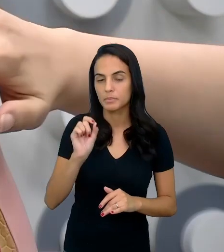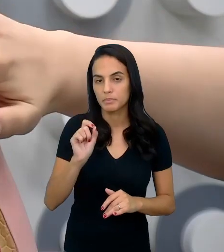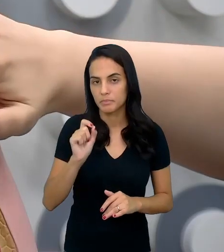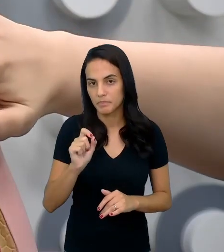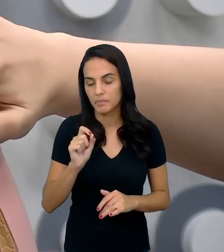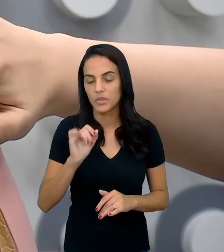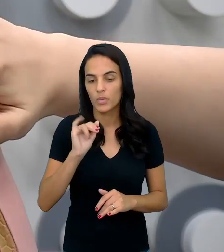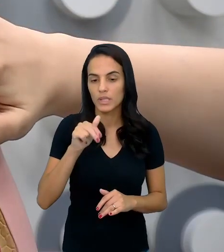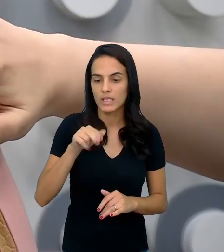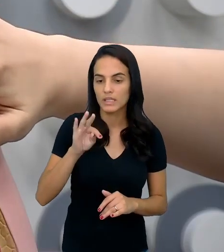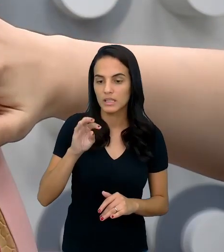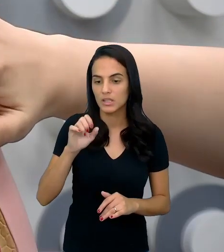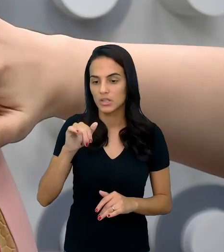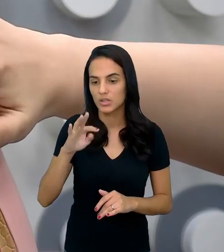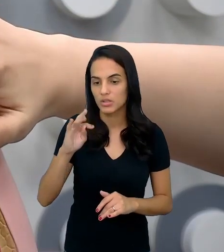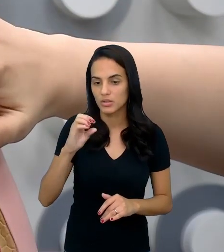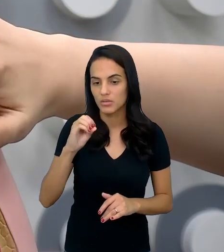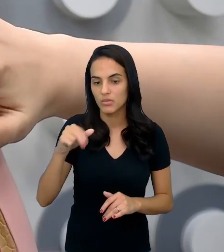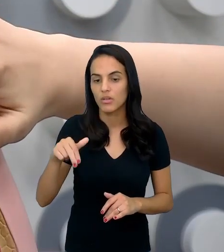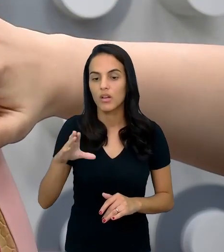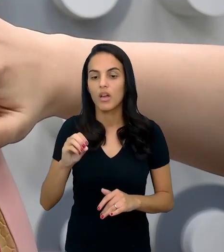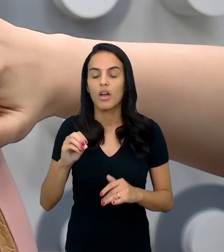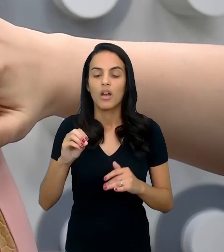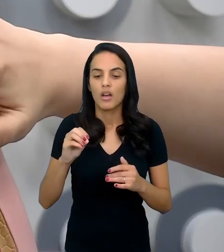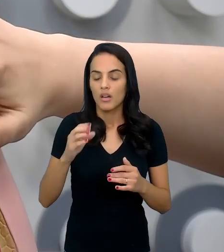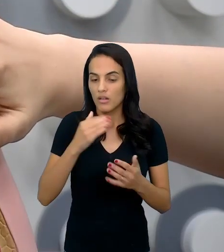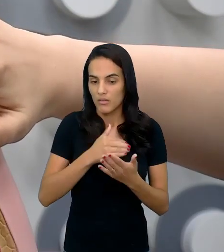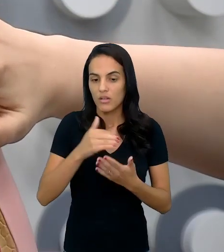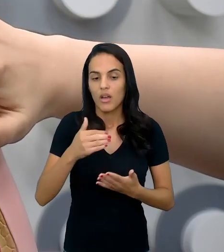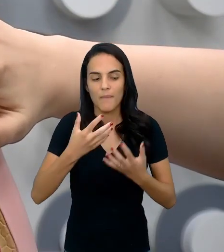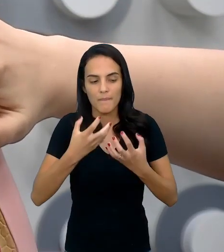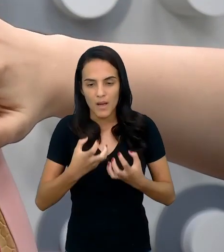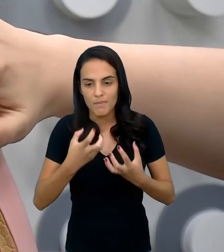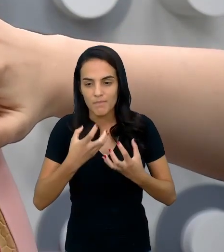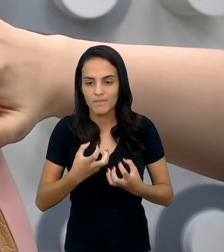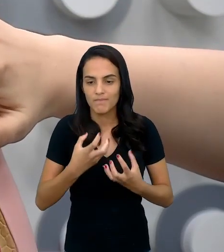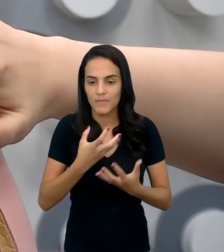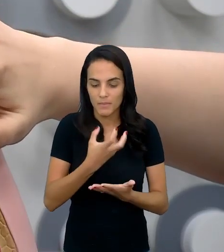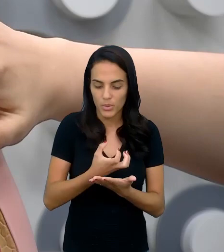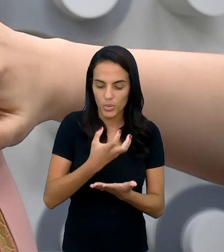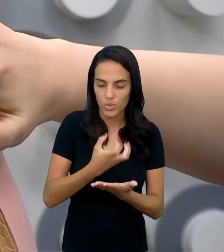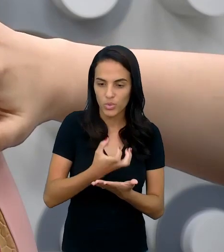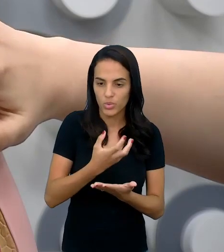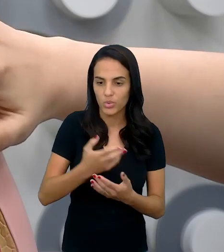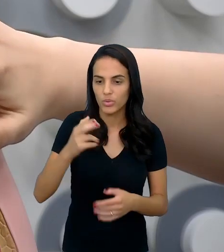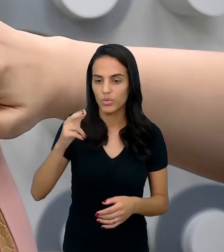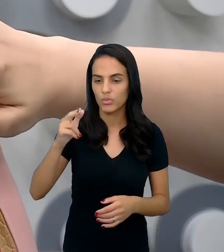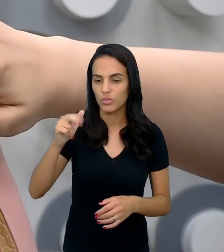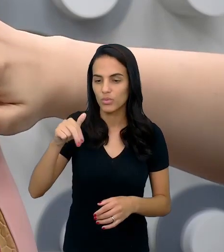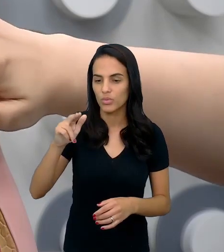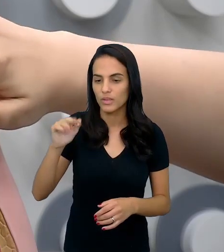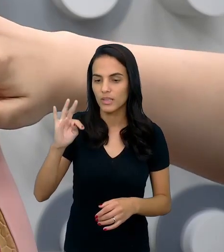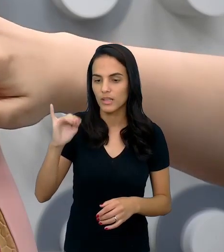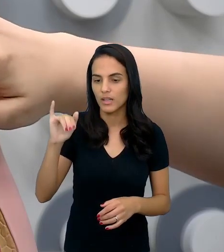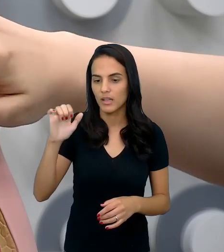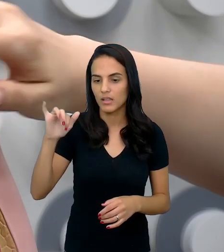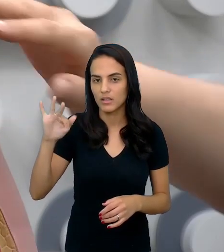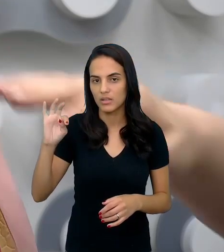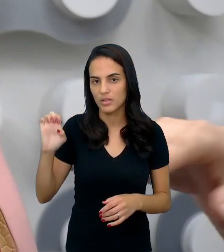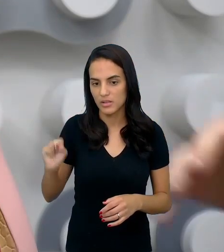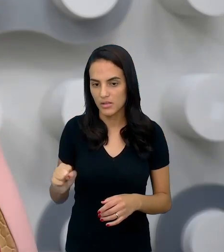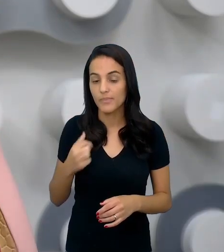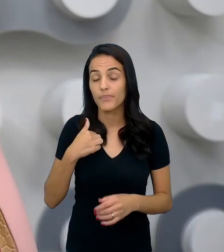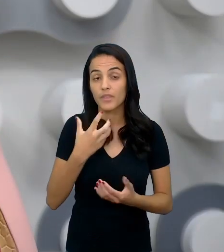e é aqui no intestino onde acontece então a absorção dos nutrientes. esses nutrientes, eles vão ser